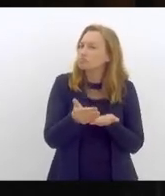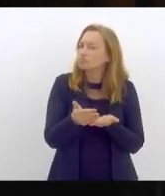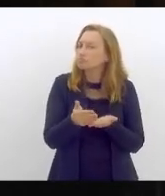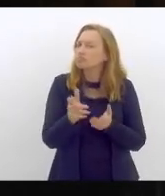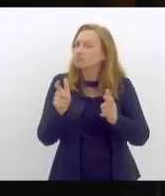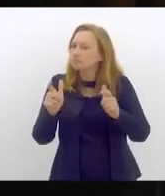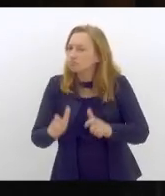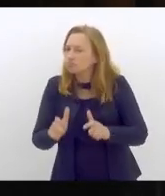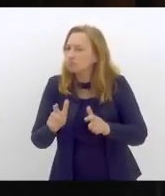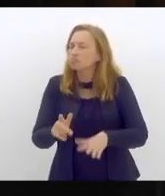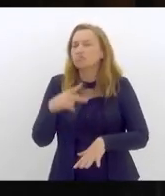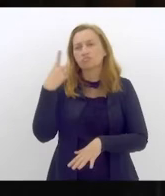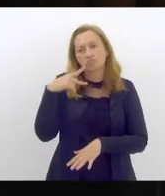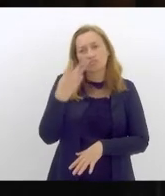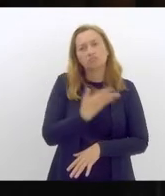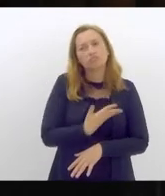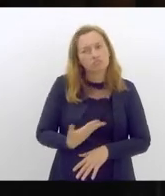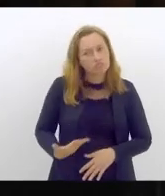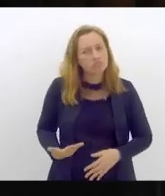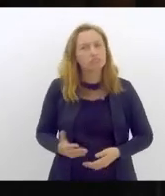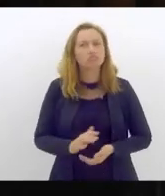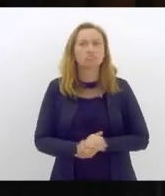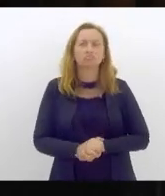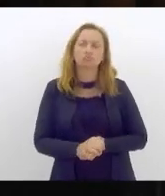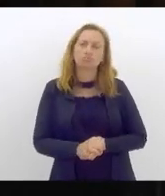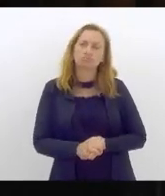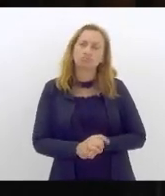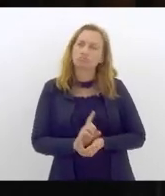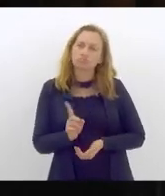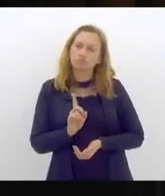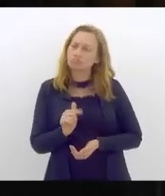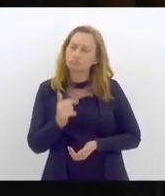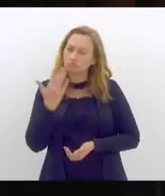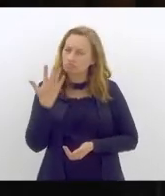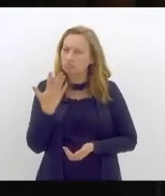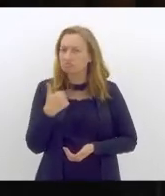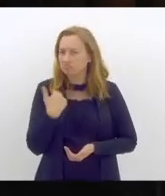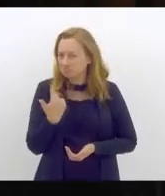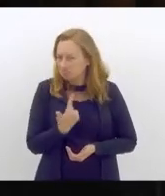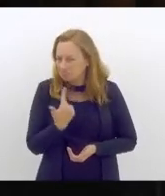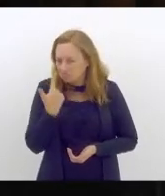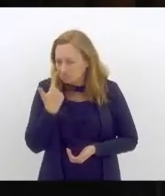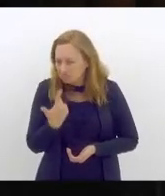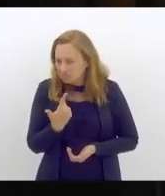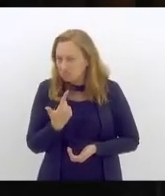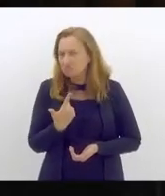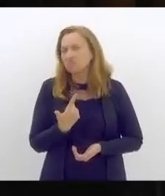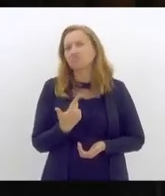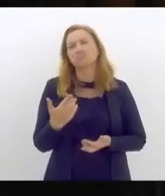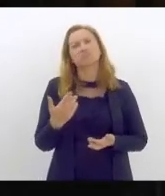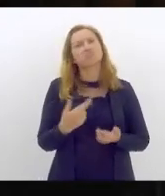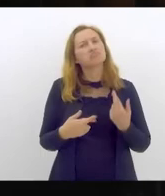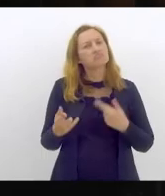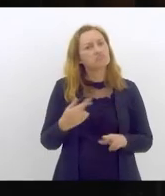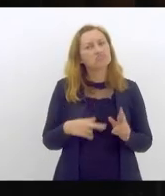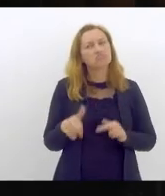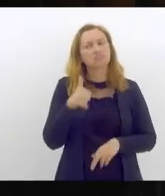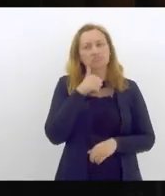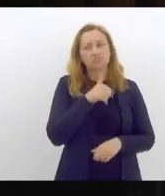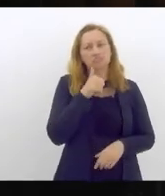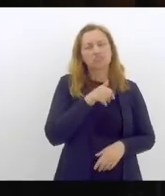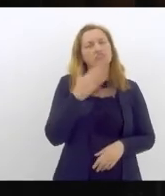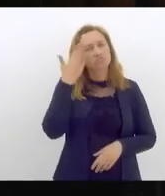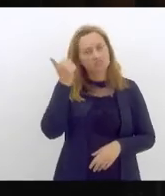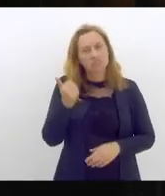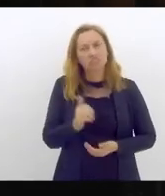determinada política para aquela determinada política pública e não é isso que vemos com relação às nossas mulheres então a gente